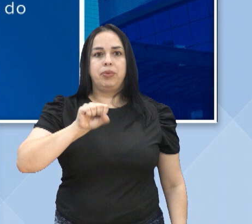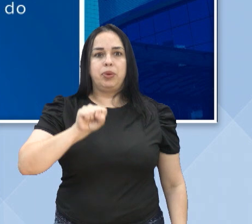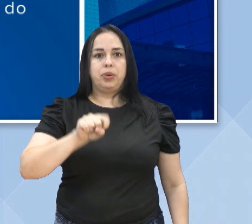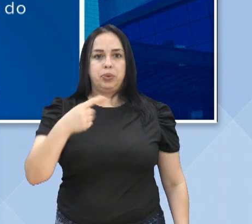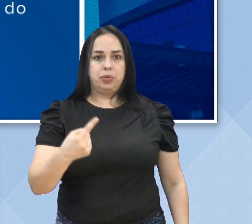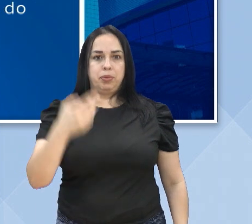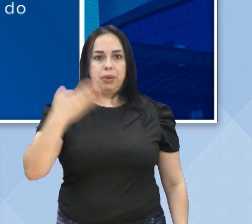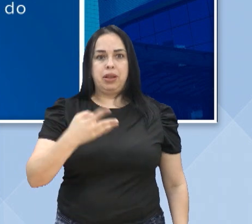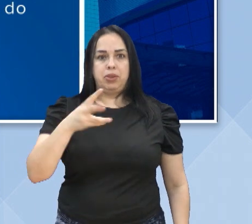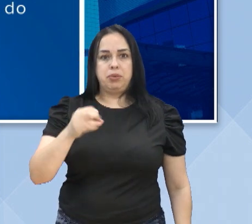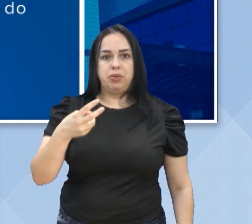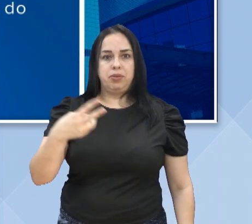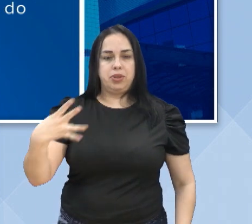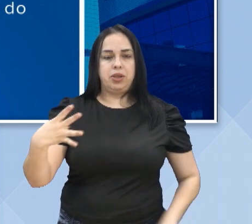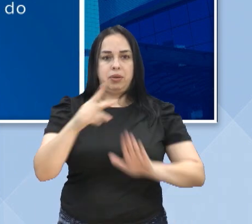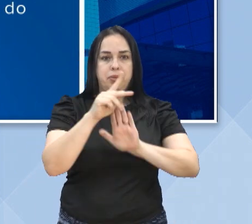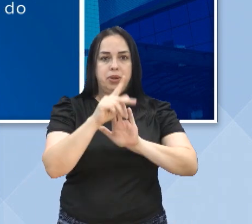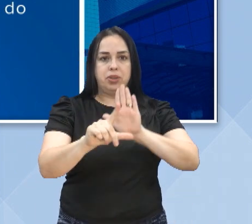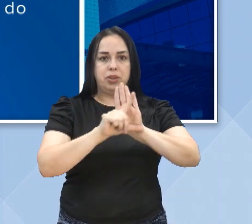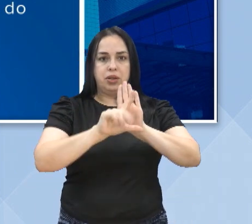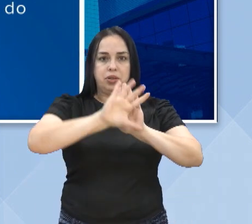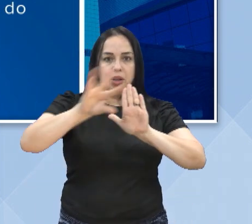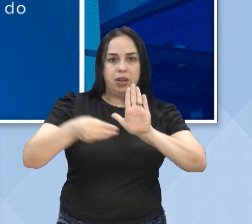17081/2024, projeto de lei complementar número